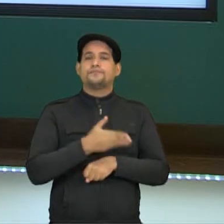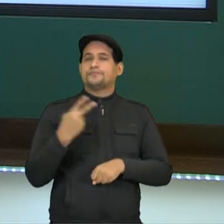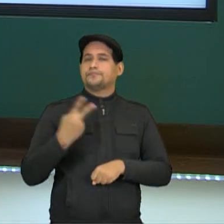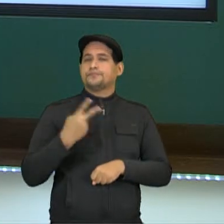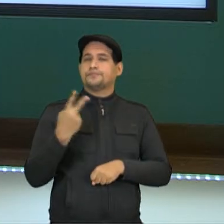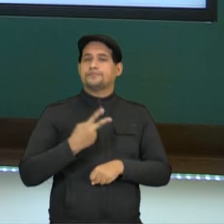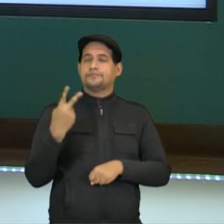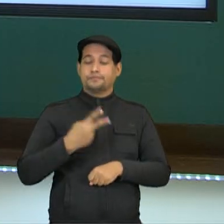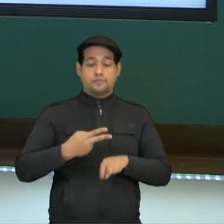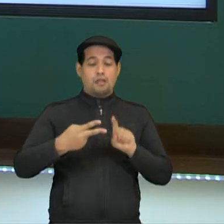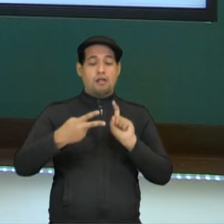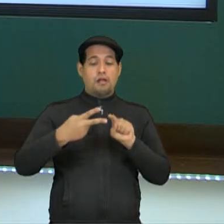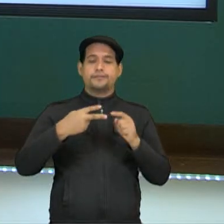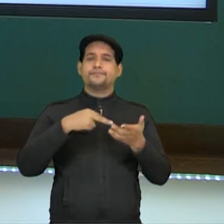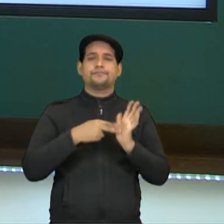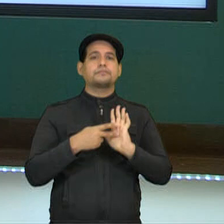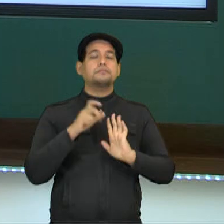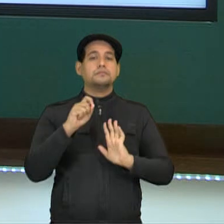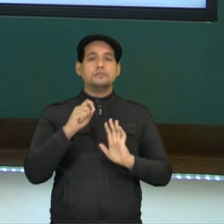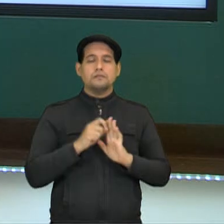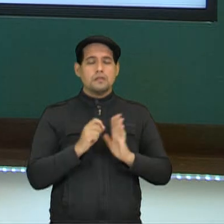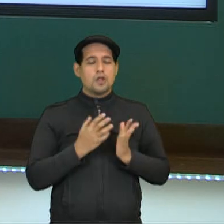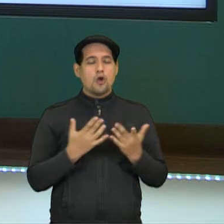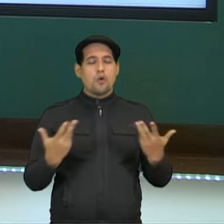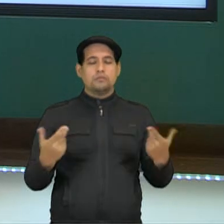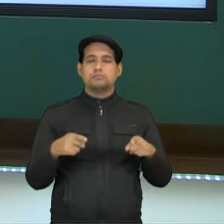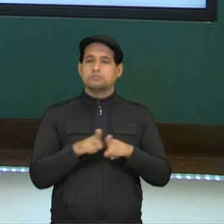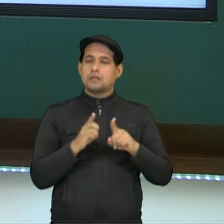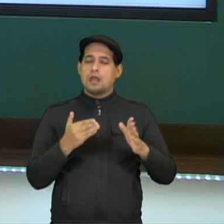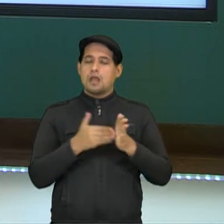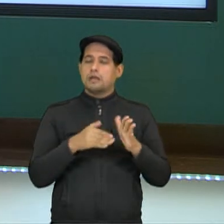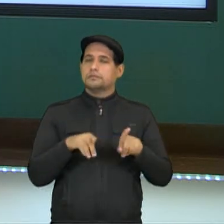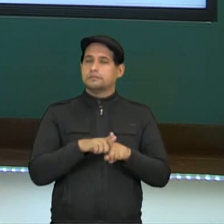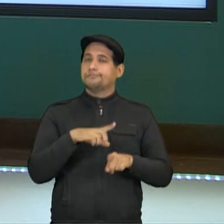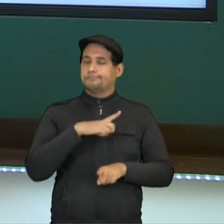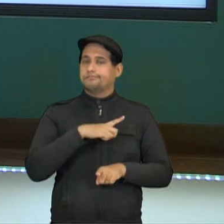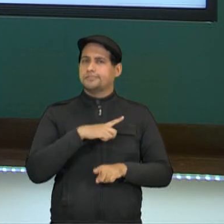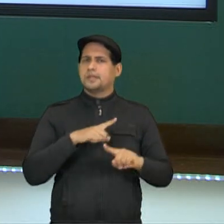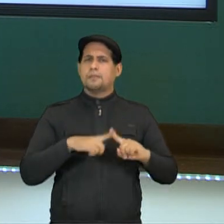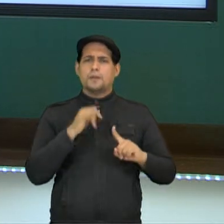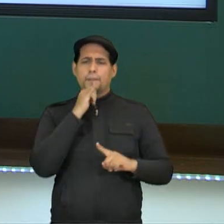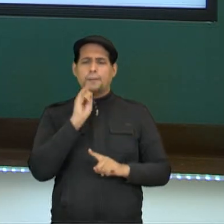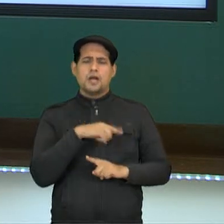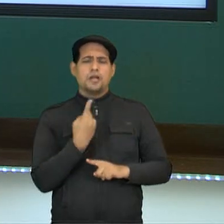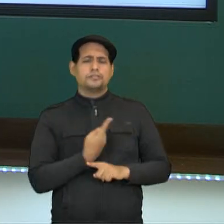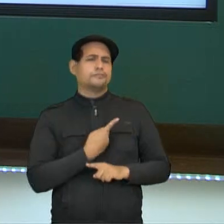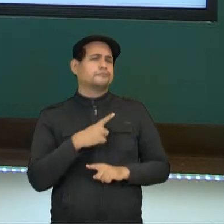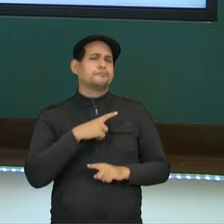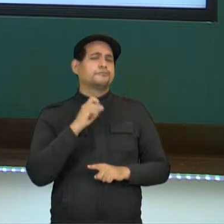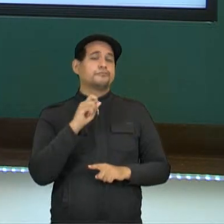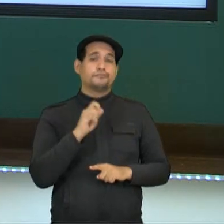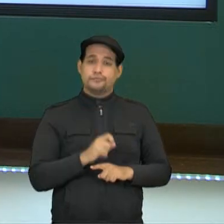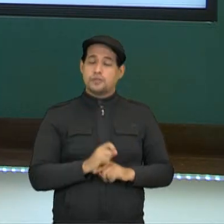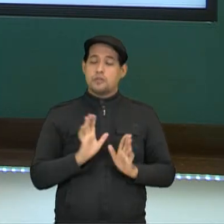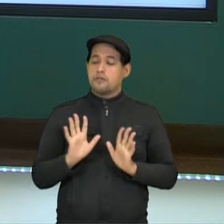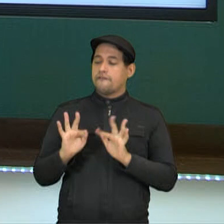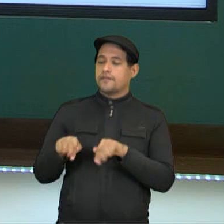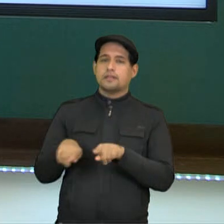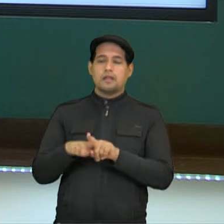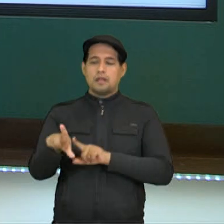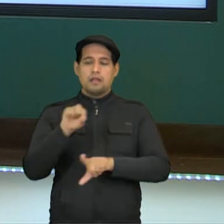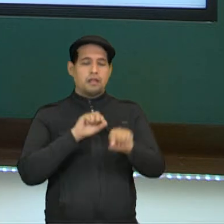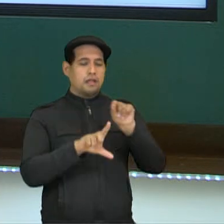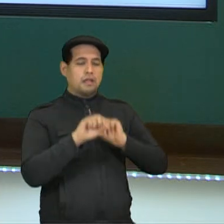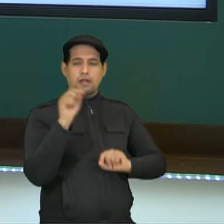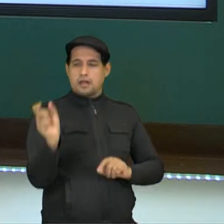segundo tópico, que são os fatores ambientais limitantes. E aí a gente também tem, lá por fim, a seleção